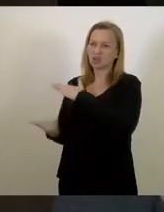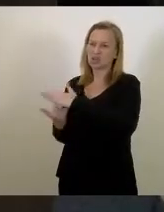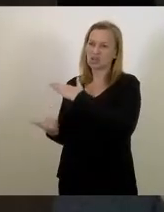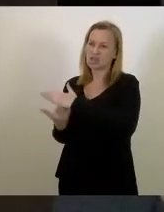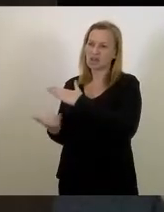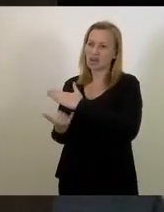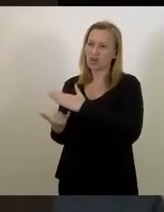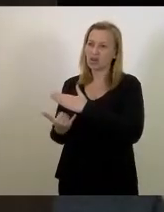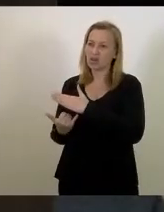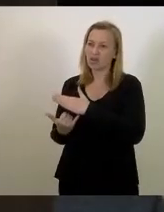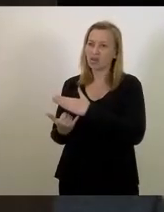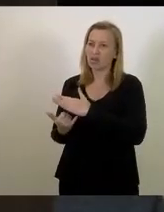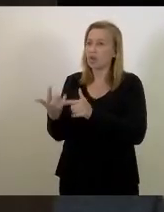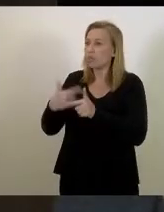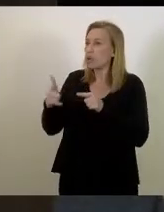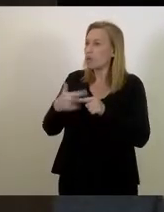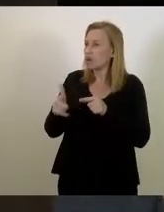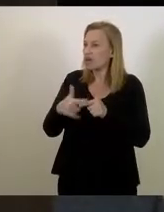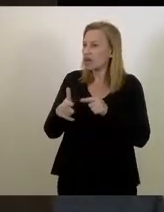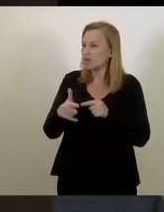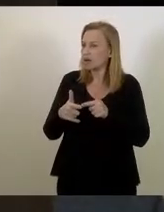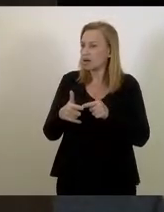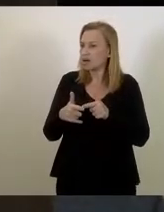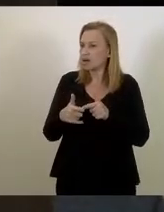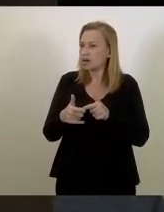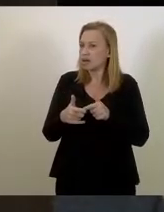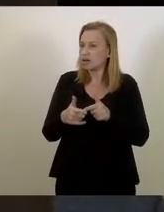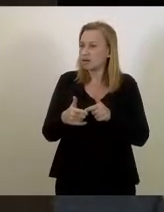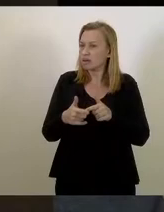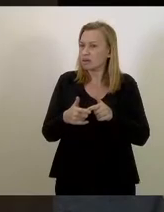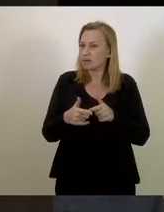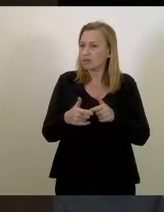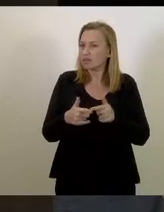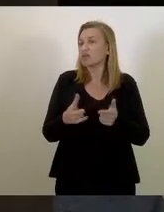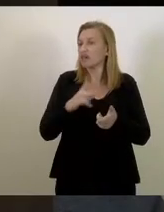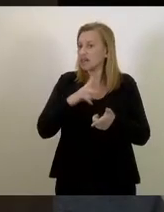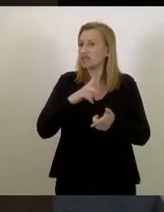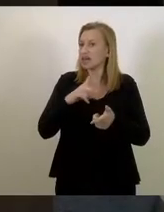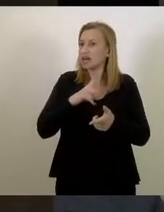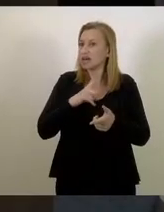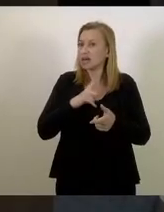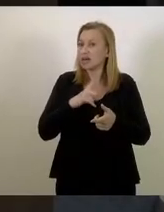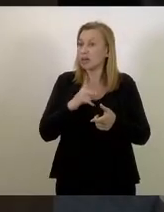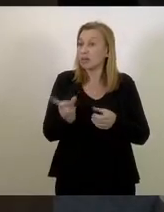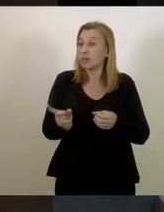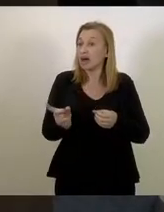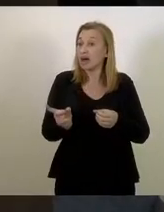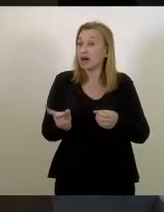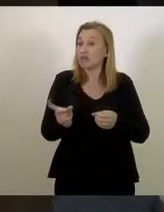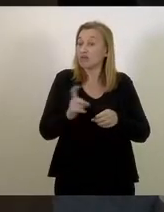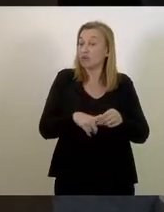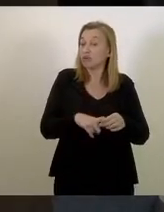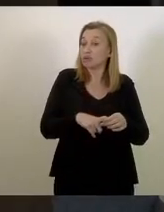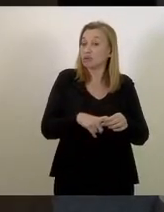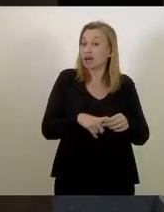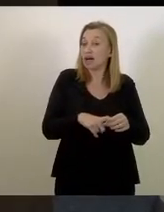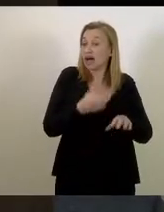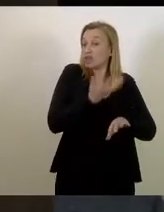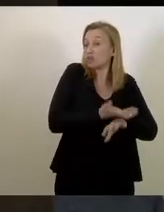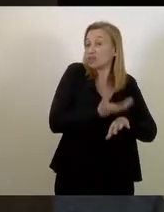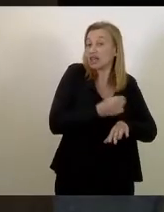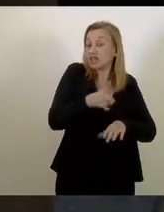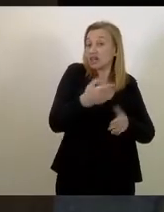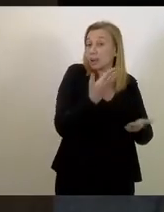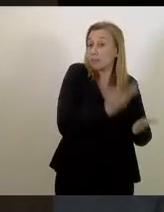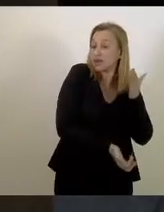faltou sem qualquer justificativa o projeto aqui diz que independentemente está justificativa da falta as justificativas que são plausíveis